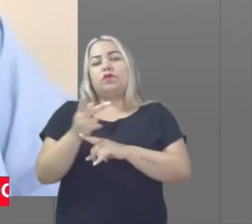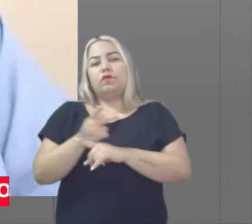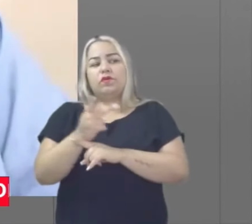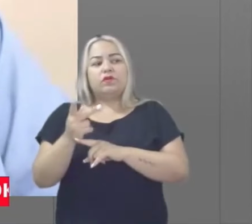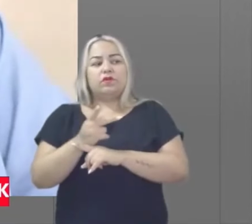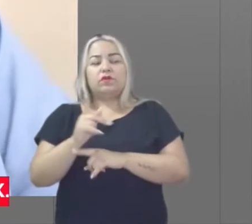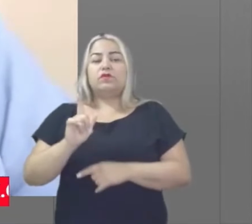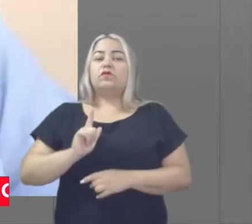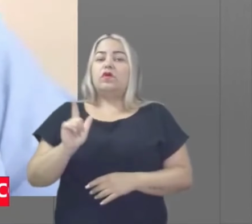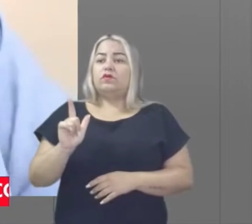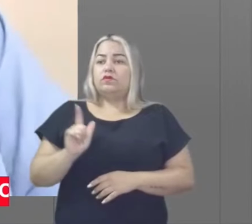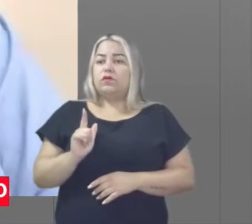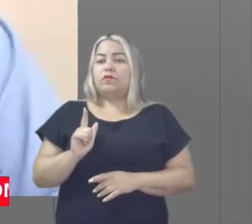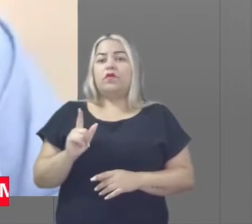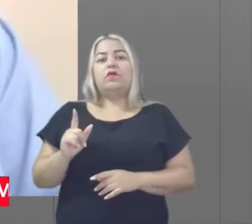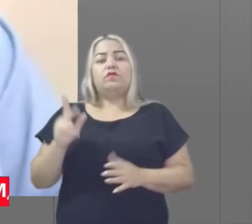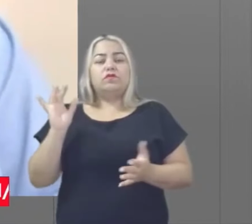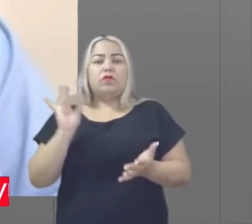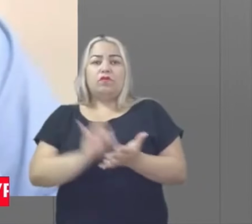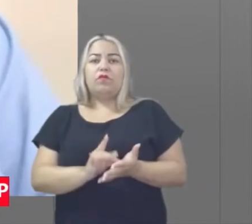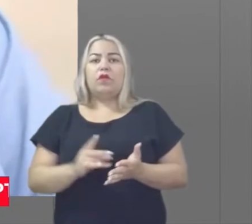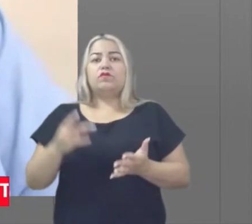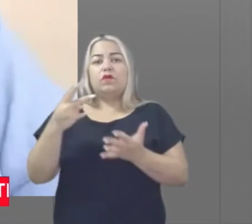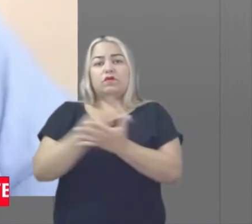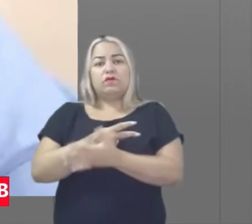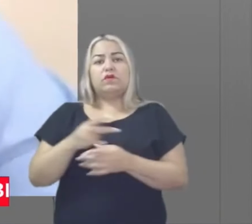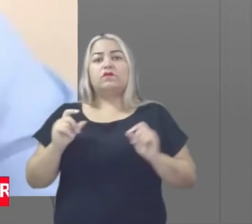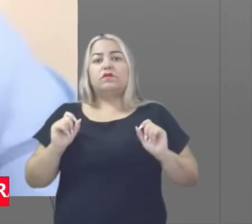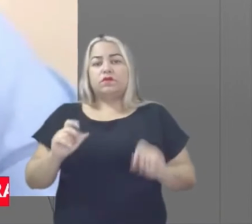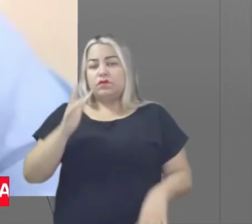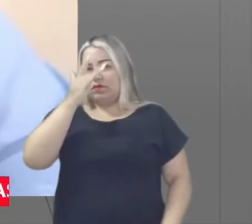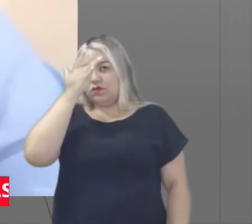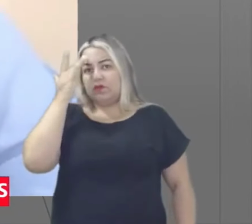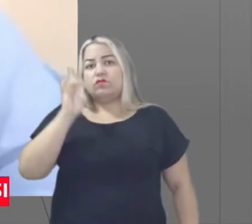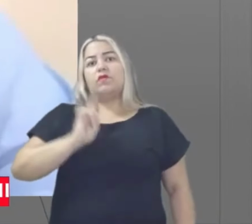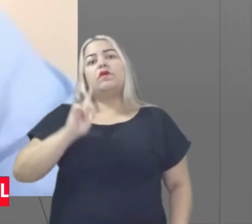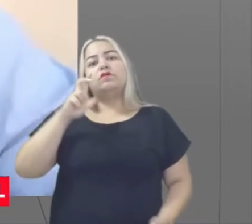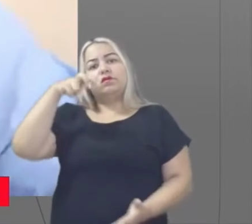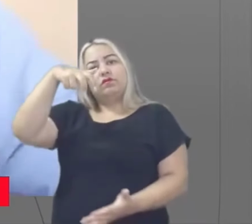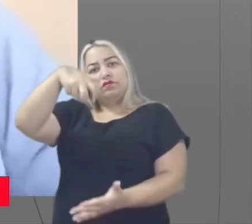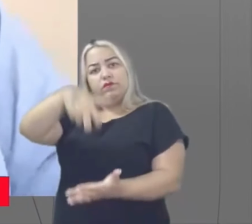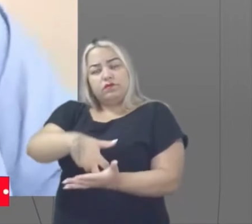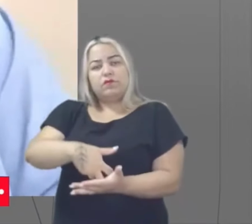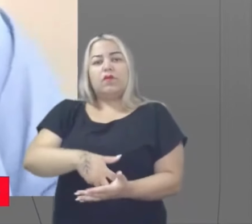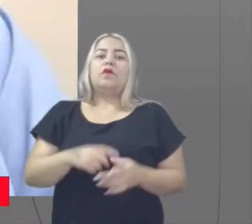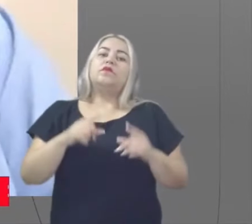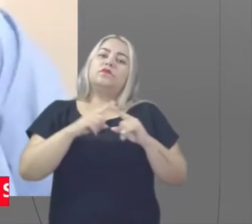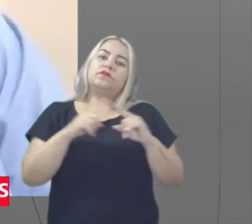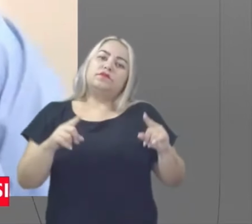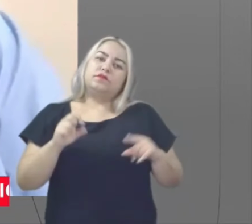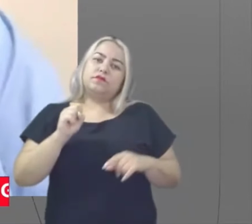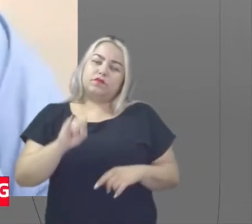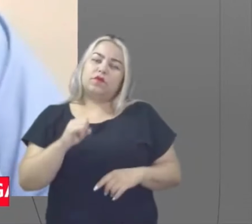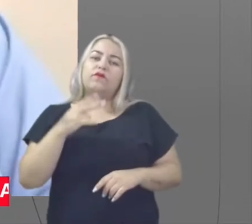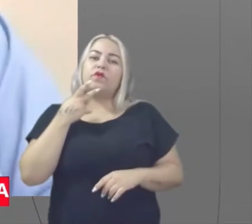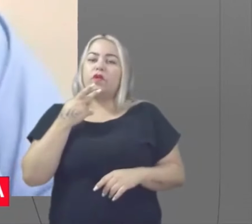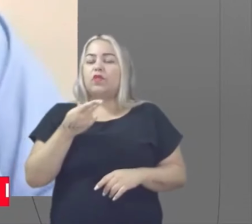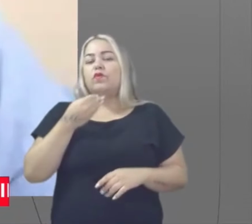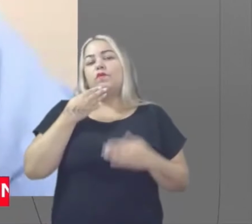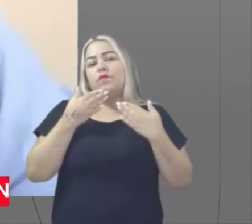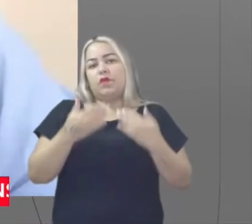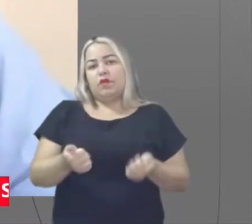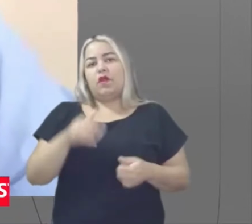de que os verdadeiros fatos venham à tona, e quem tiver que ser punido seja punido, mas quem tiver que ser elogiado seja elogiado,